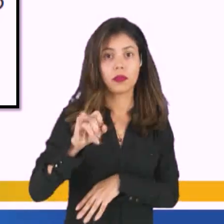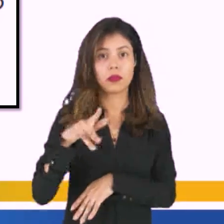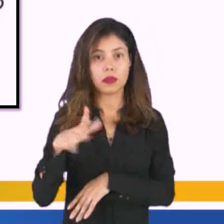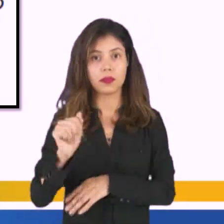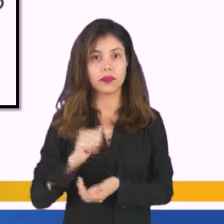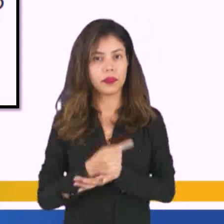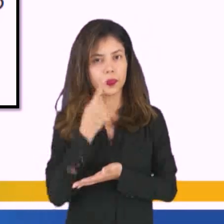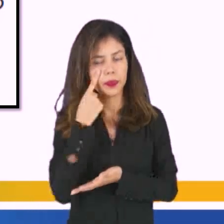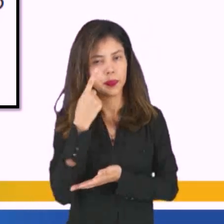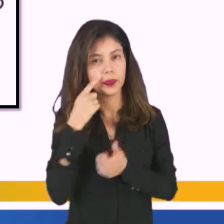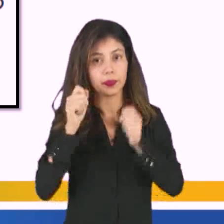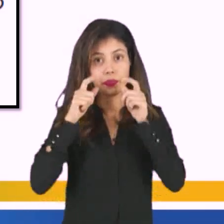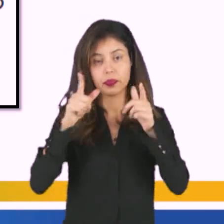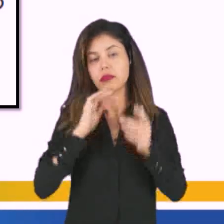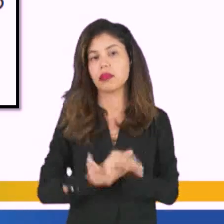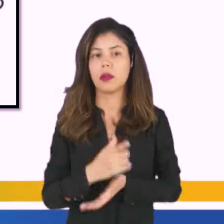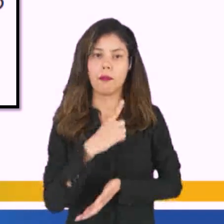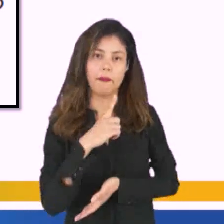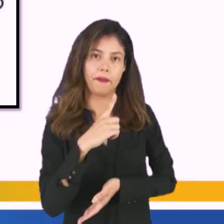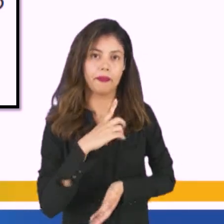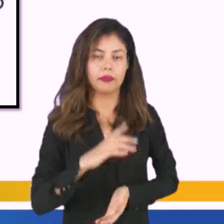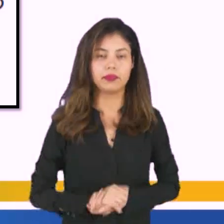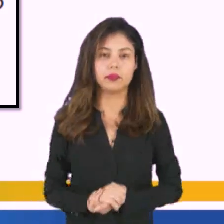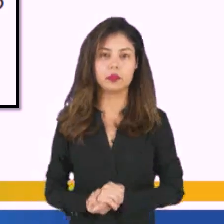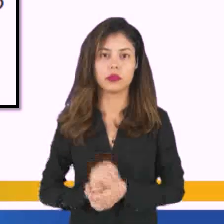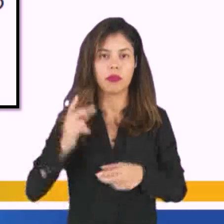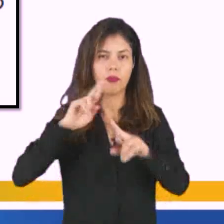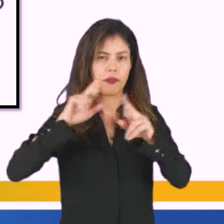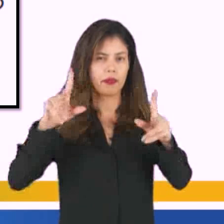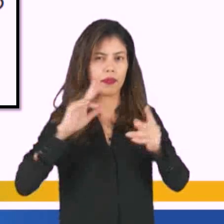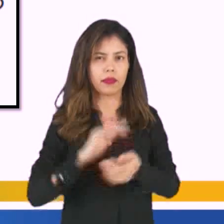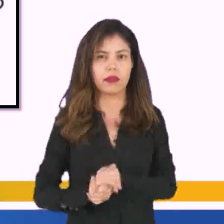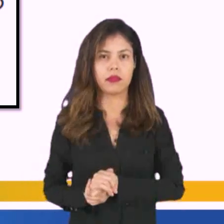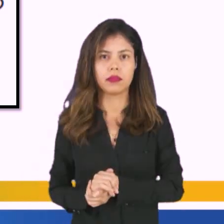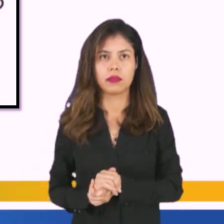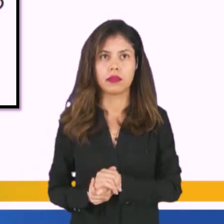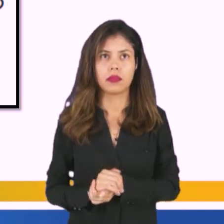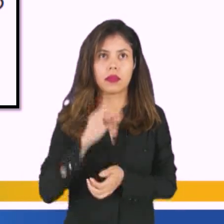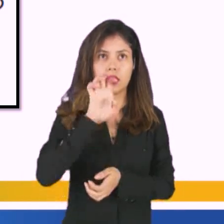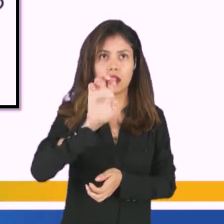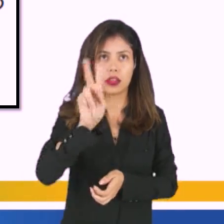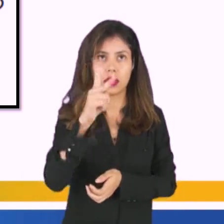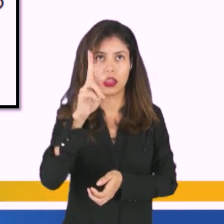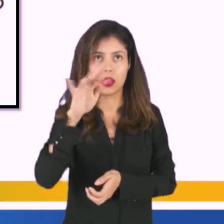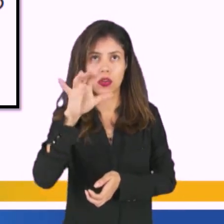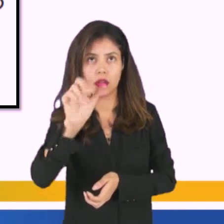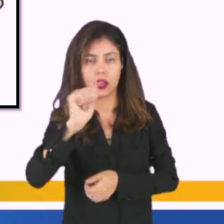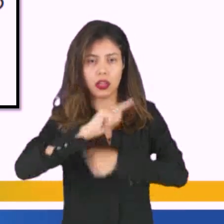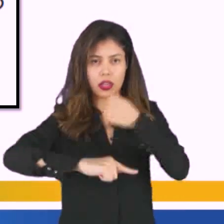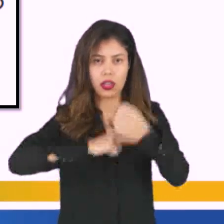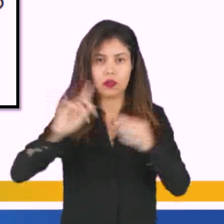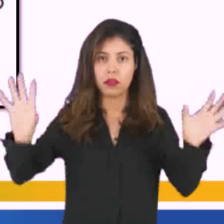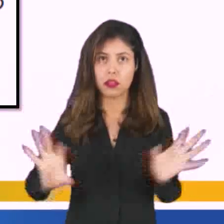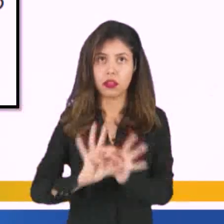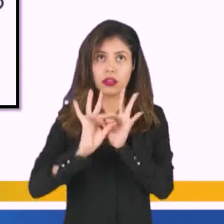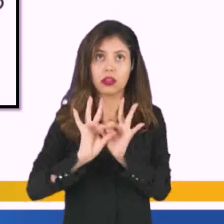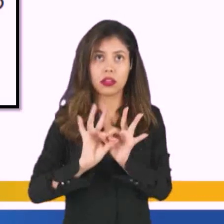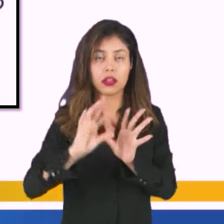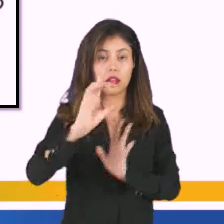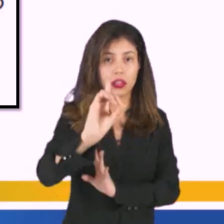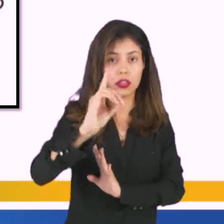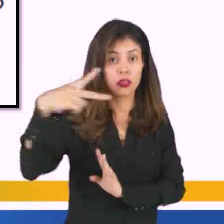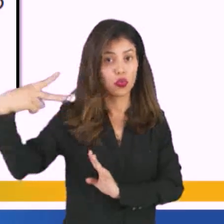que existe uma diferença de posição de heteroátomo ou ligação dupla ou